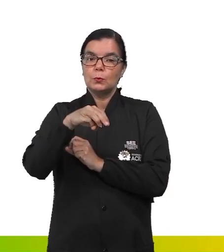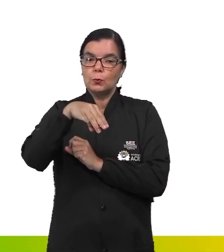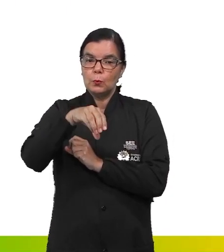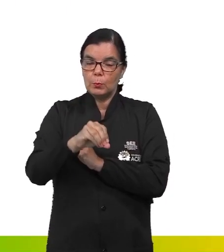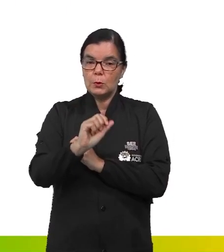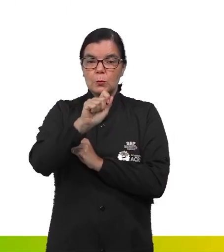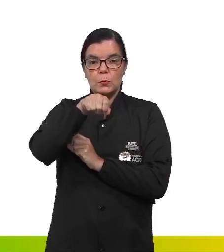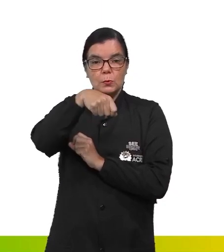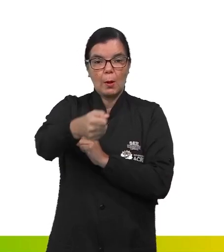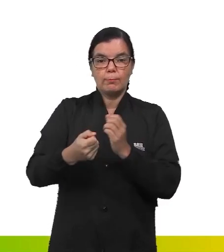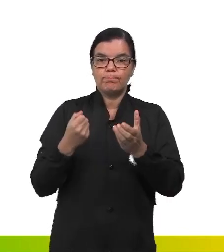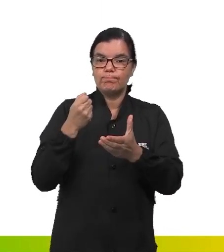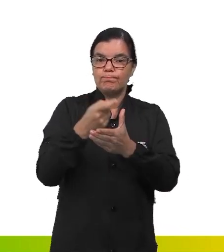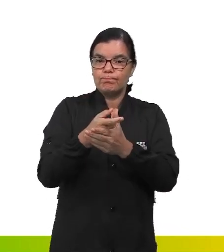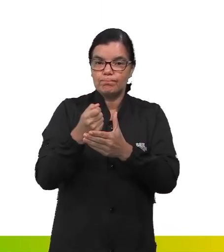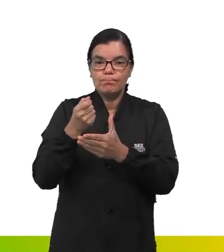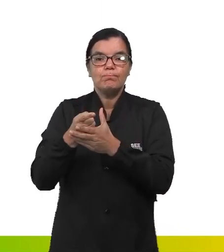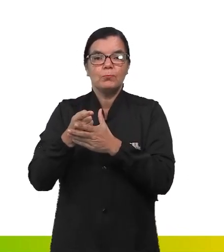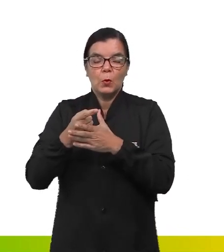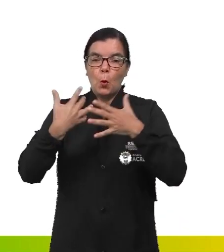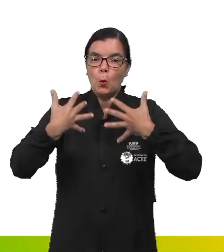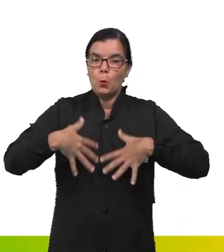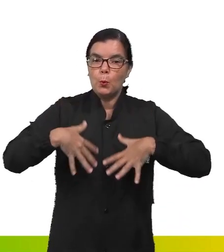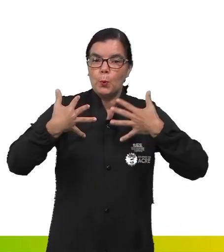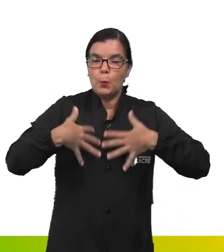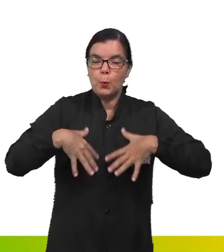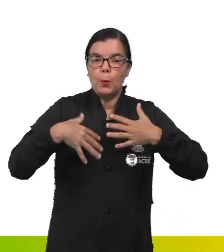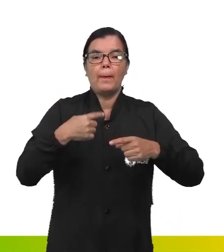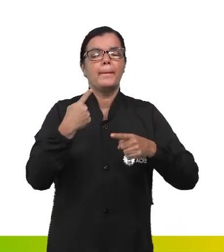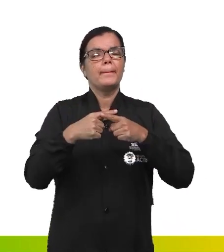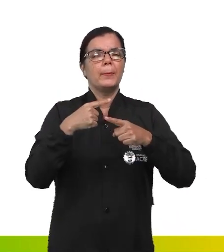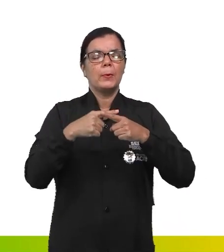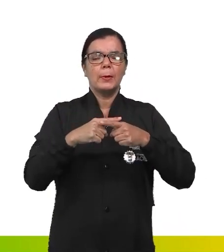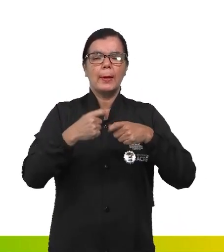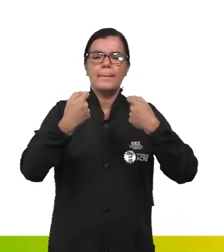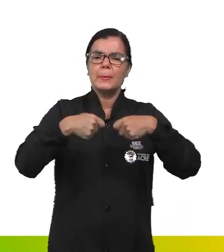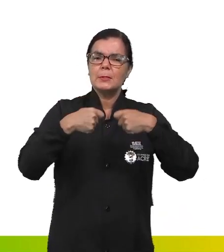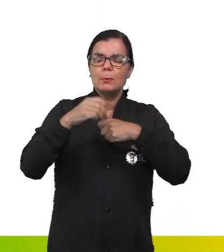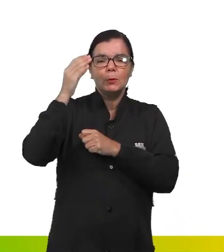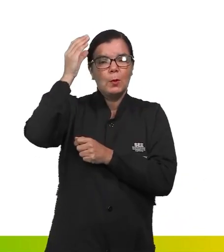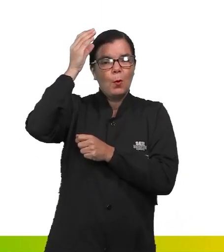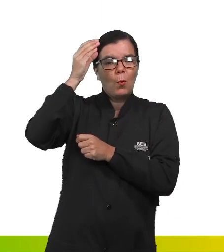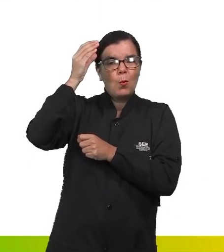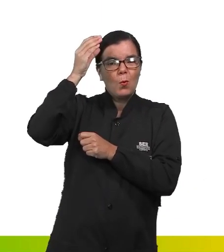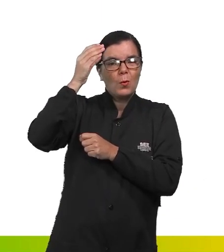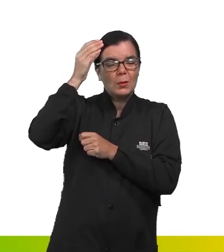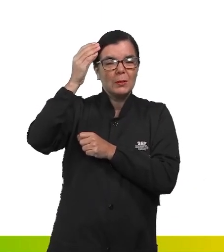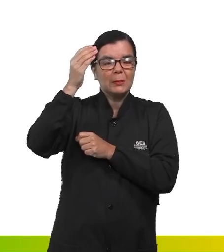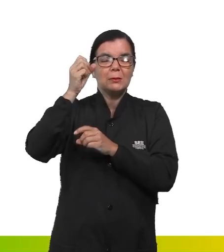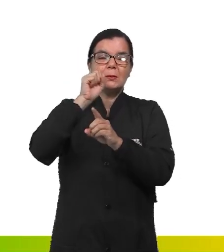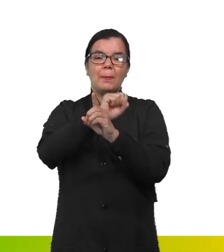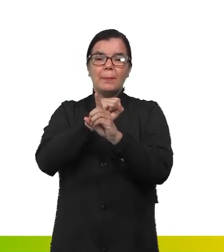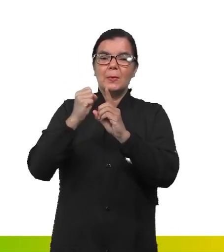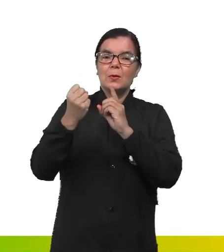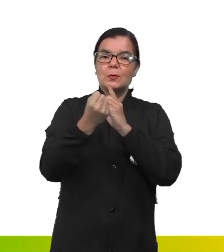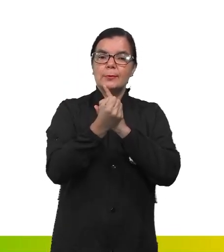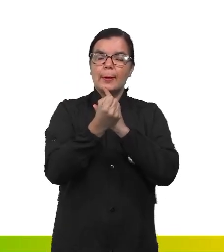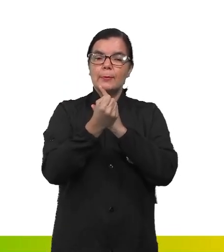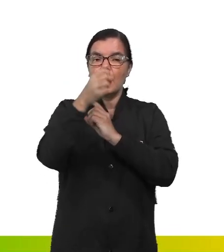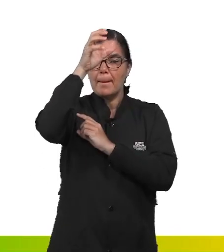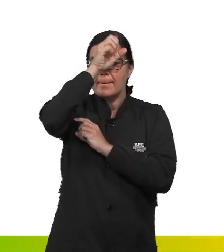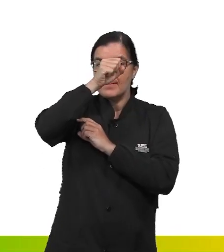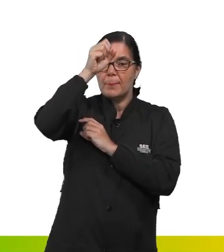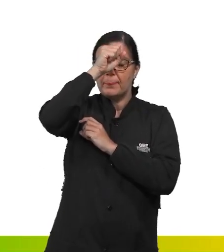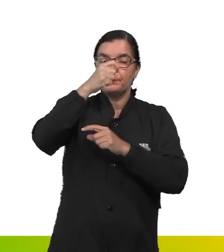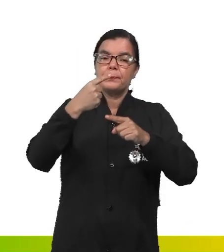o consumismo, por que a gente tem que trazer a consciência ecológica para a nossa sociedade, porque a nossa sociedade, pessoal, é